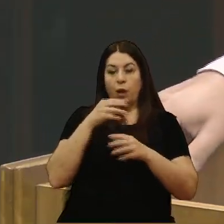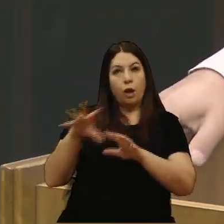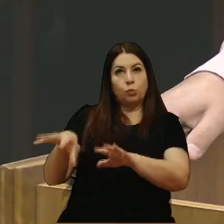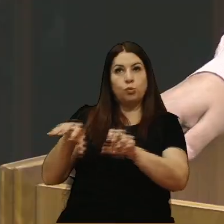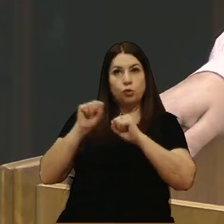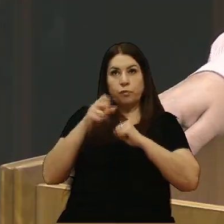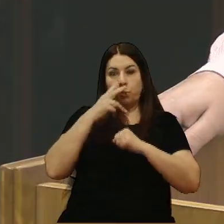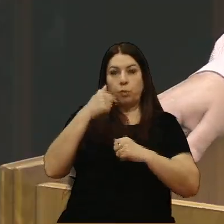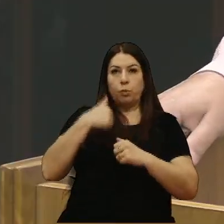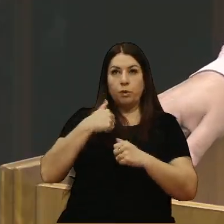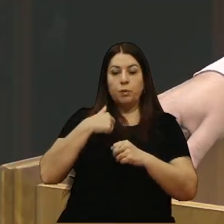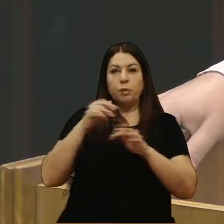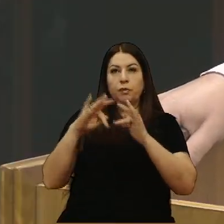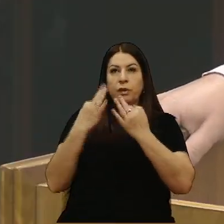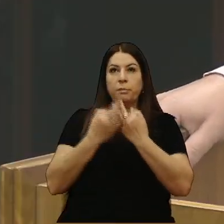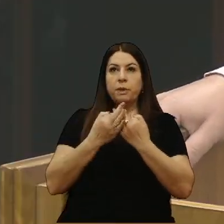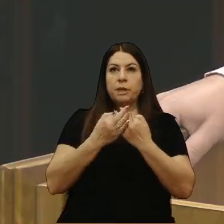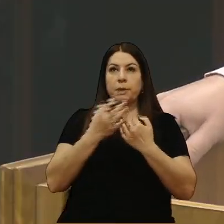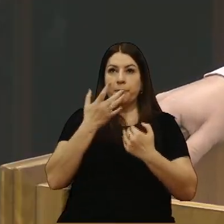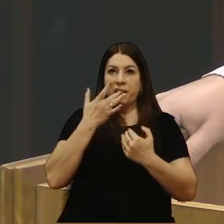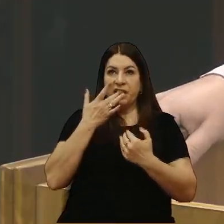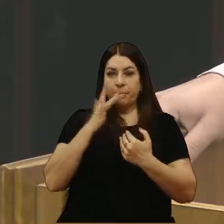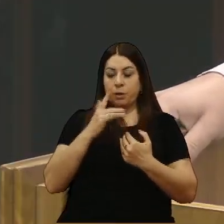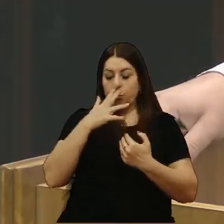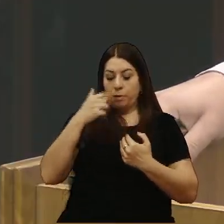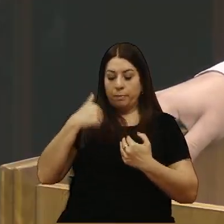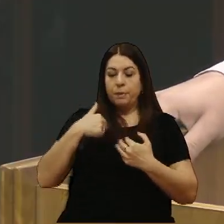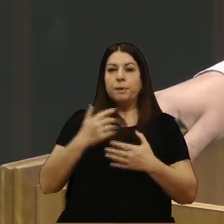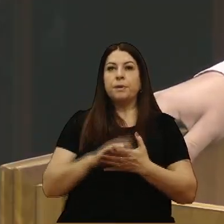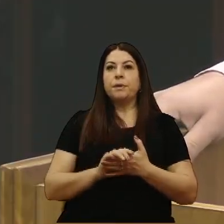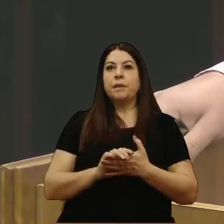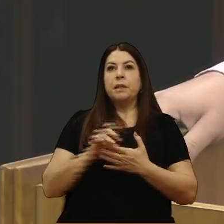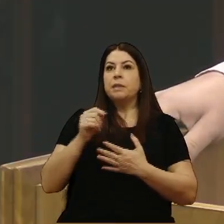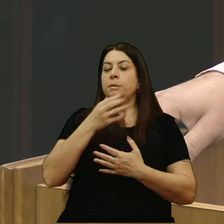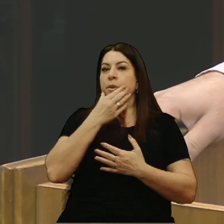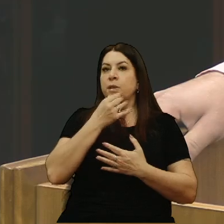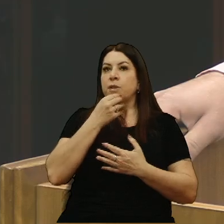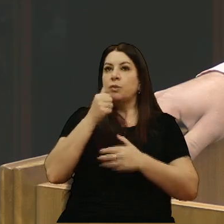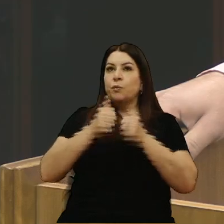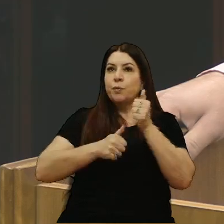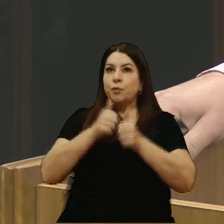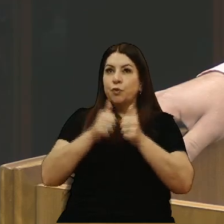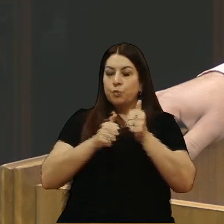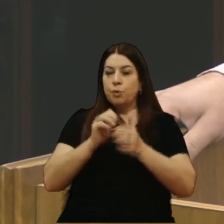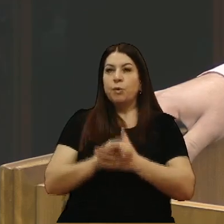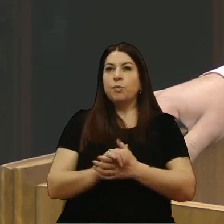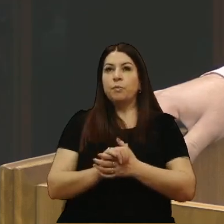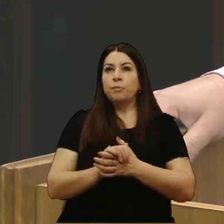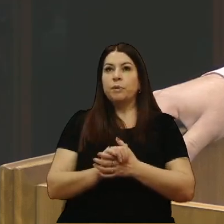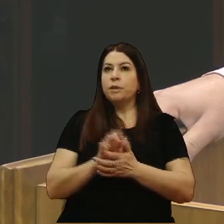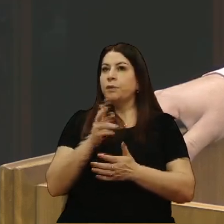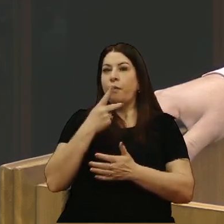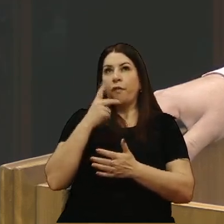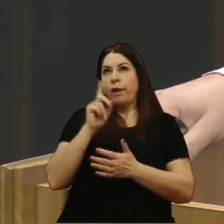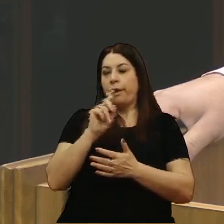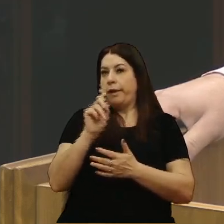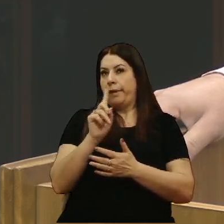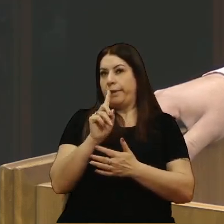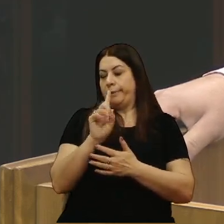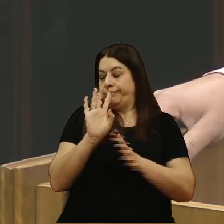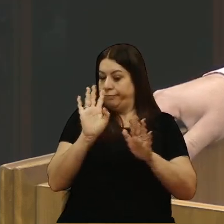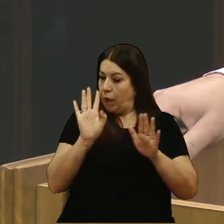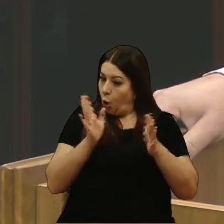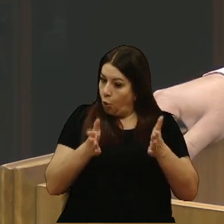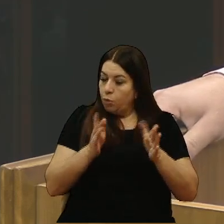como eu, de uma família branca, como a minha. Esse menino joga futebol. E eu não vou citar. Por